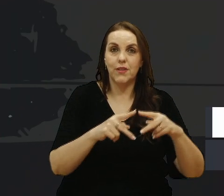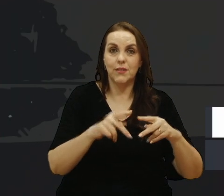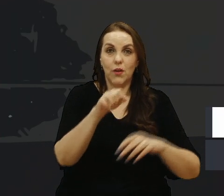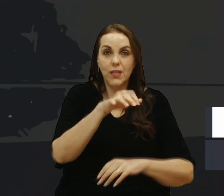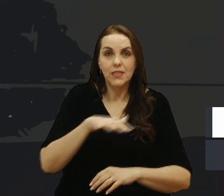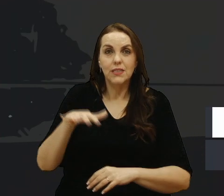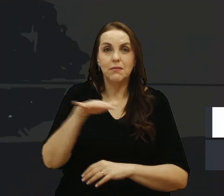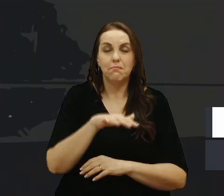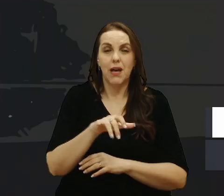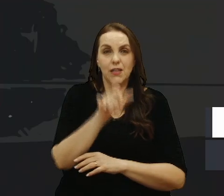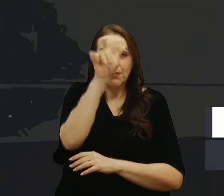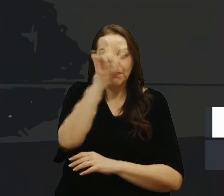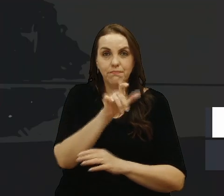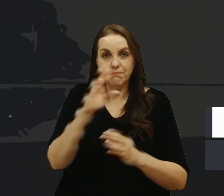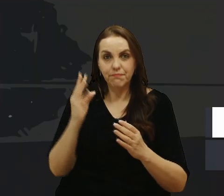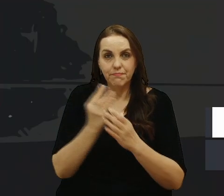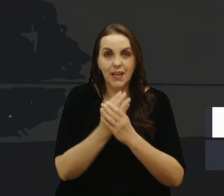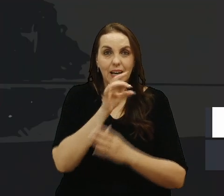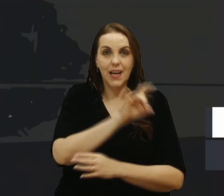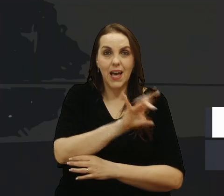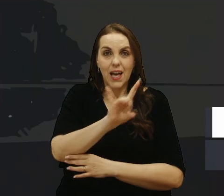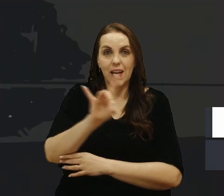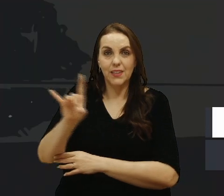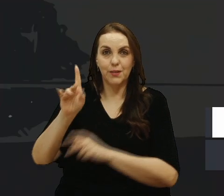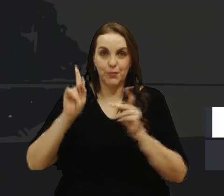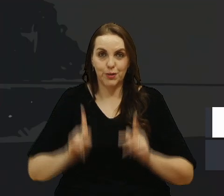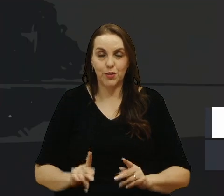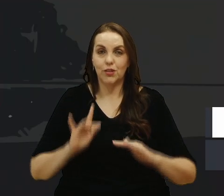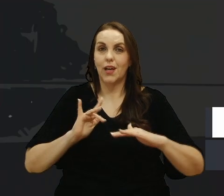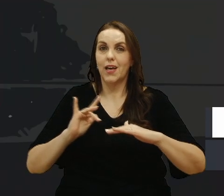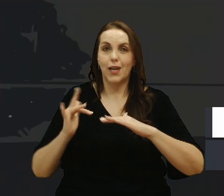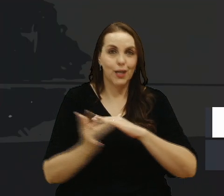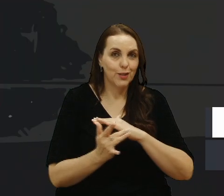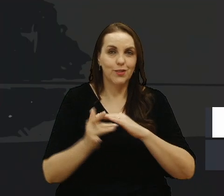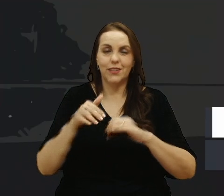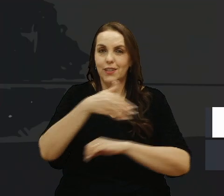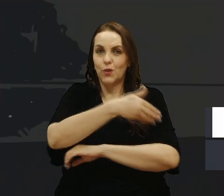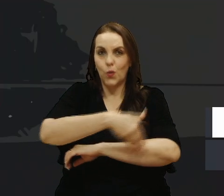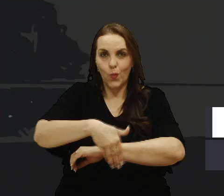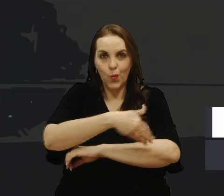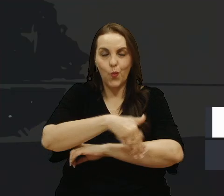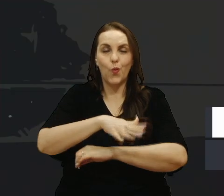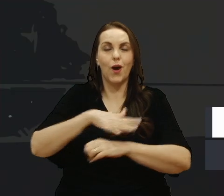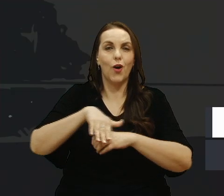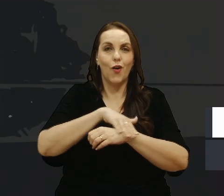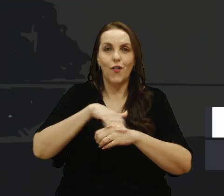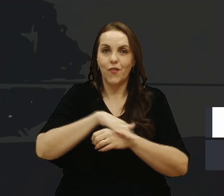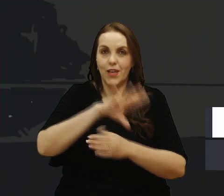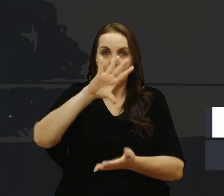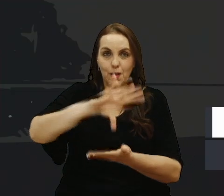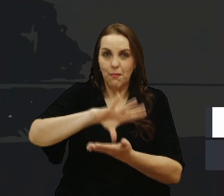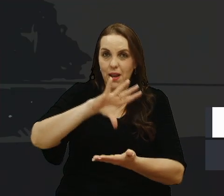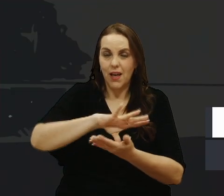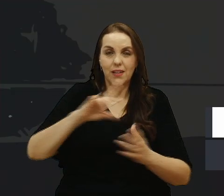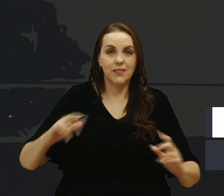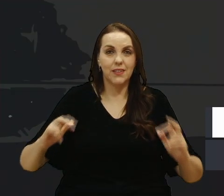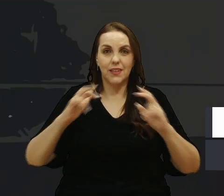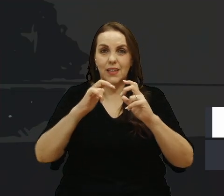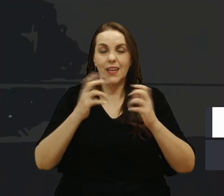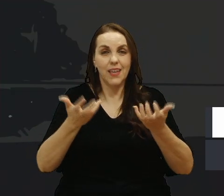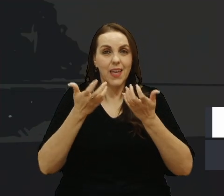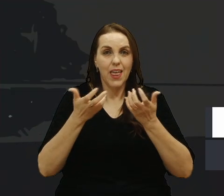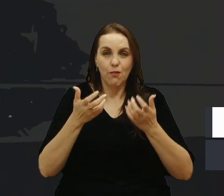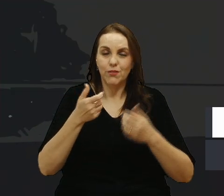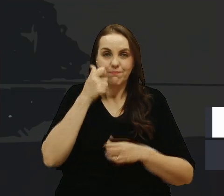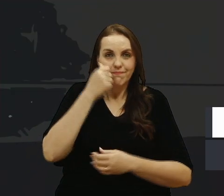cada cidadão. Já estamos presentes nas redes sociais, nas ruas, nas conversas na praça. Queremos estar onde as pessoas